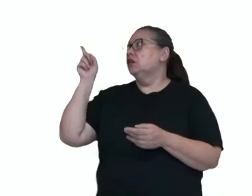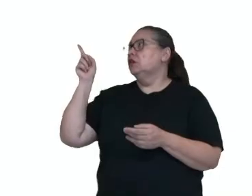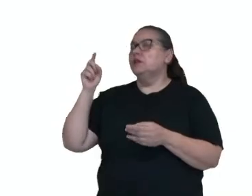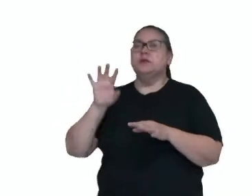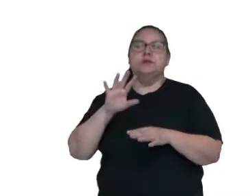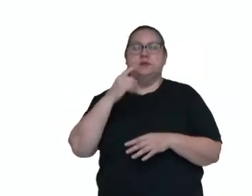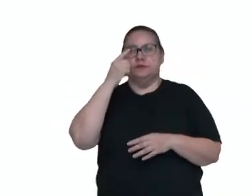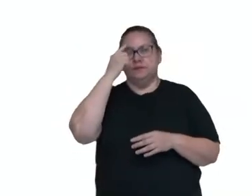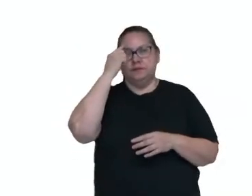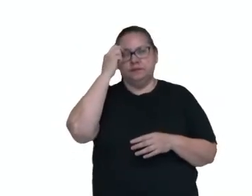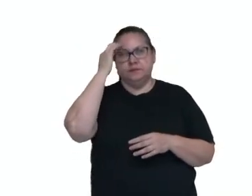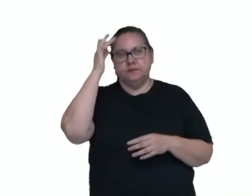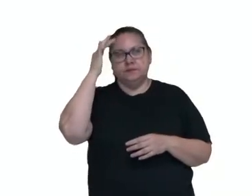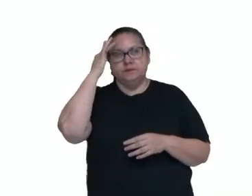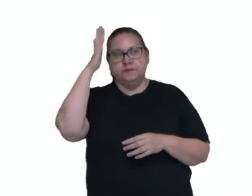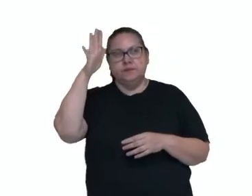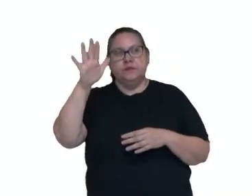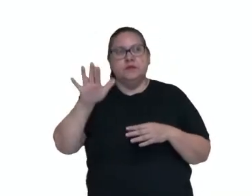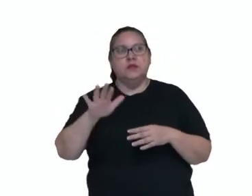Imagine que